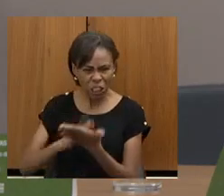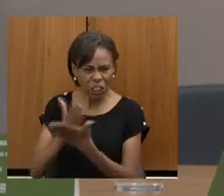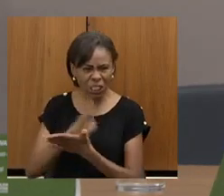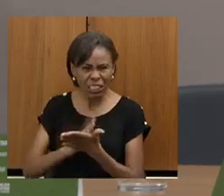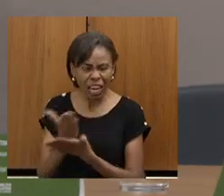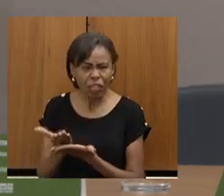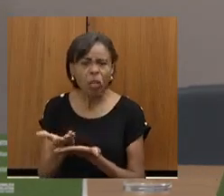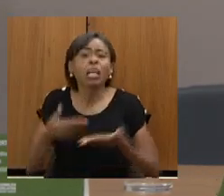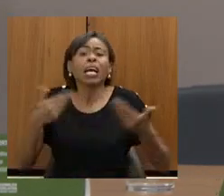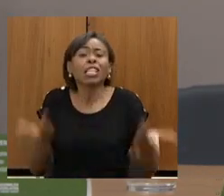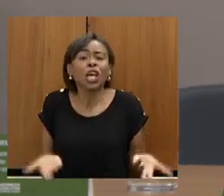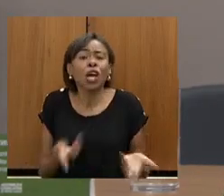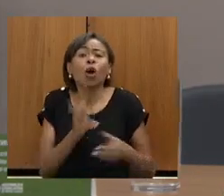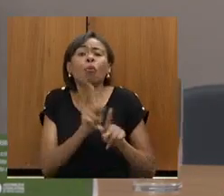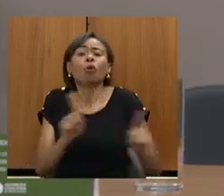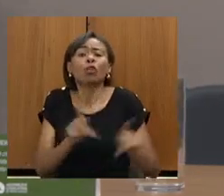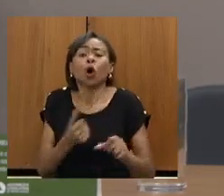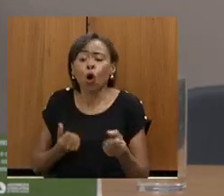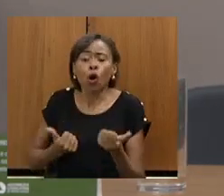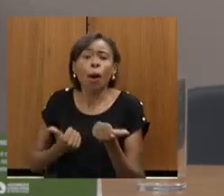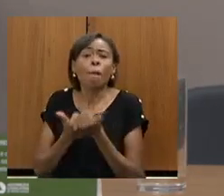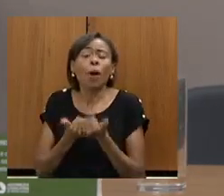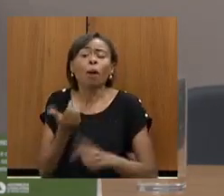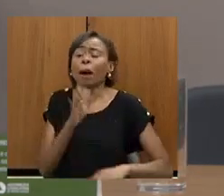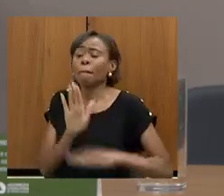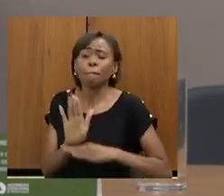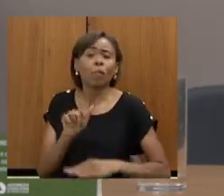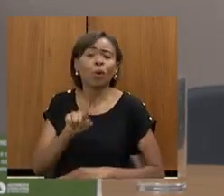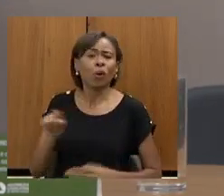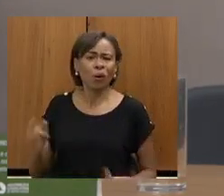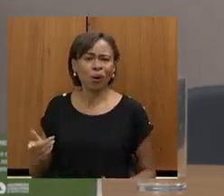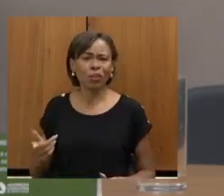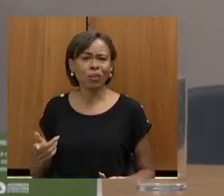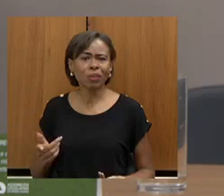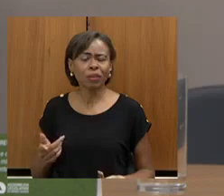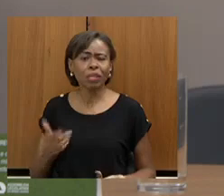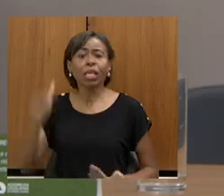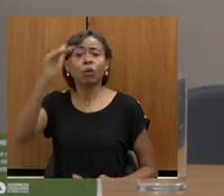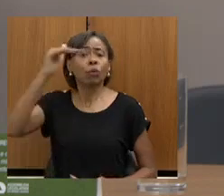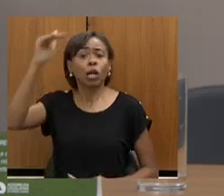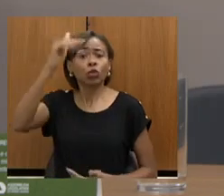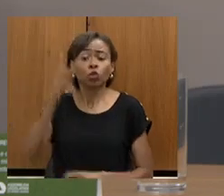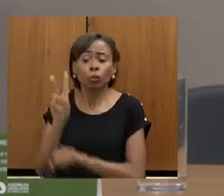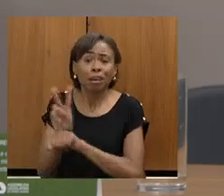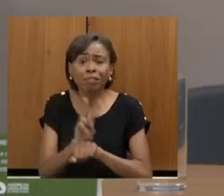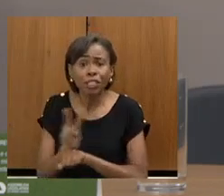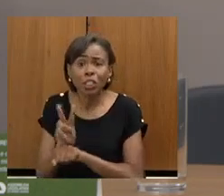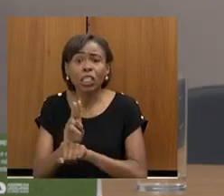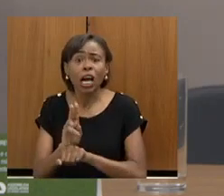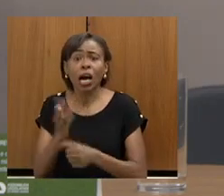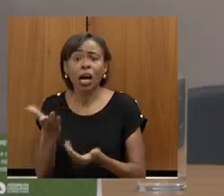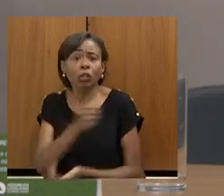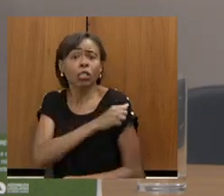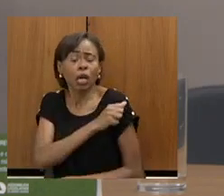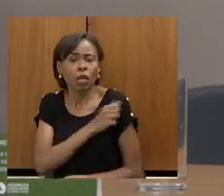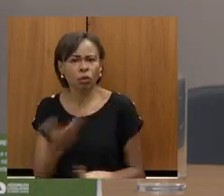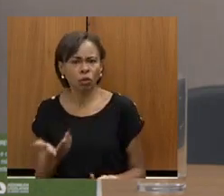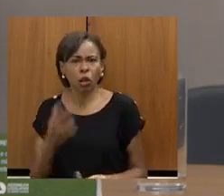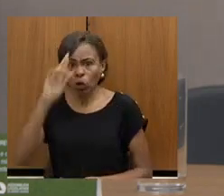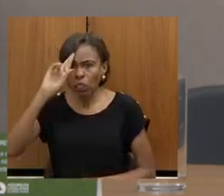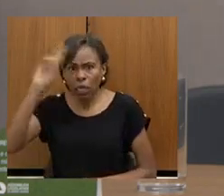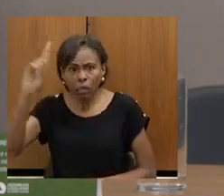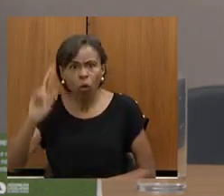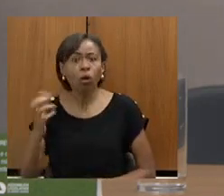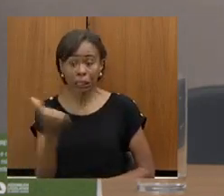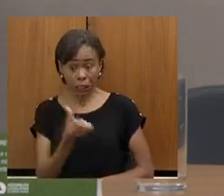incomodar? Cadê o adulto para alunos neurodivergentes não ficarem sozinhos? Escutar isso de um diretor, esse mesmo diretor que na sexta de